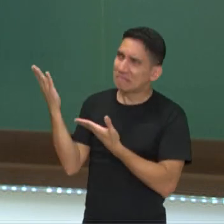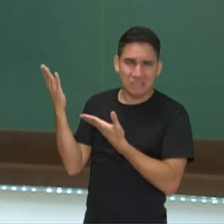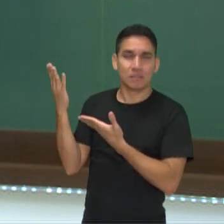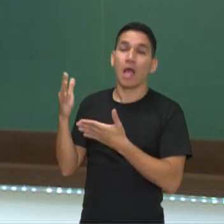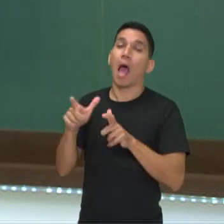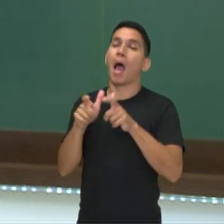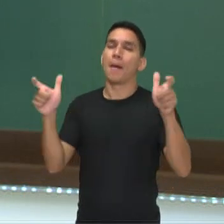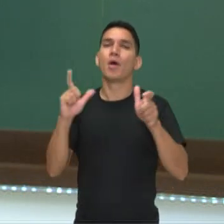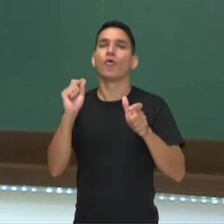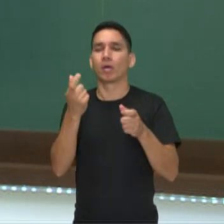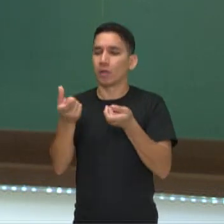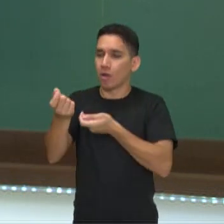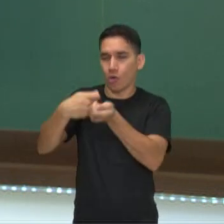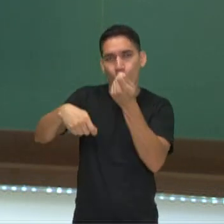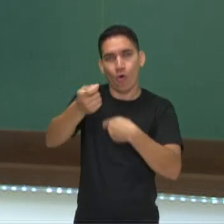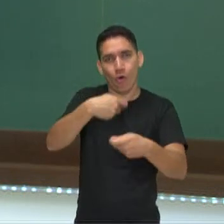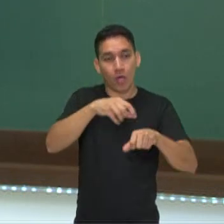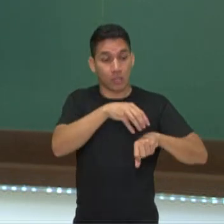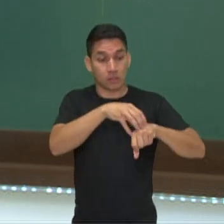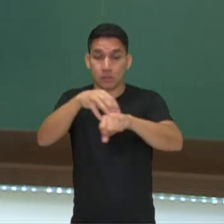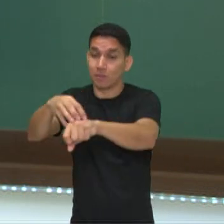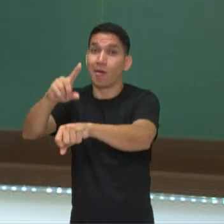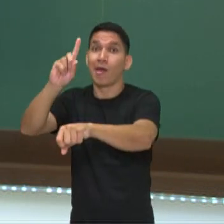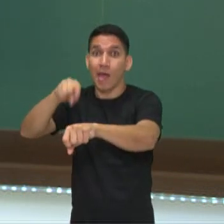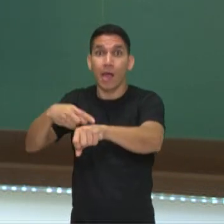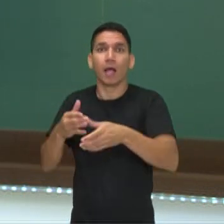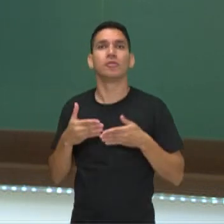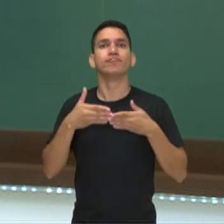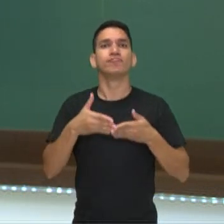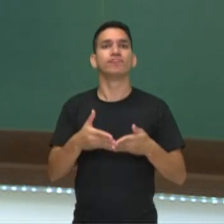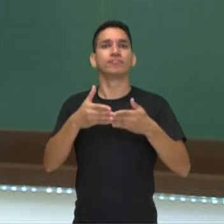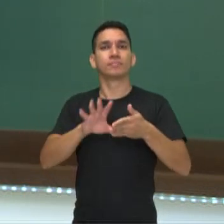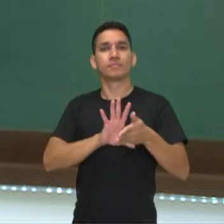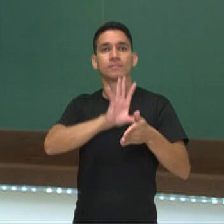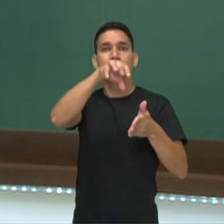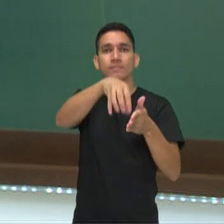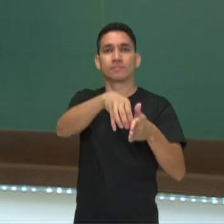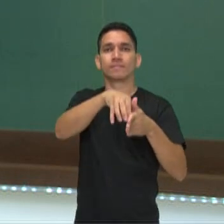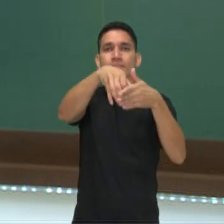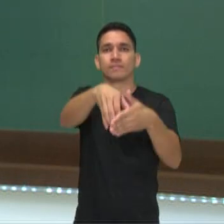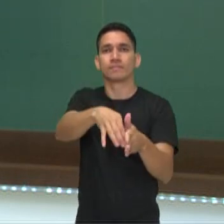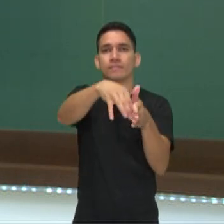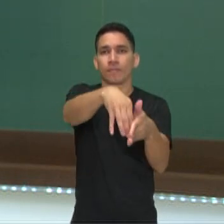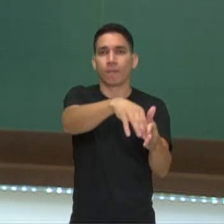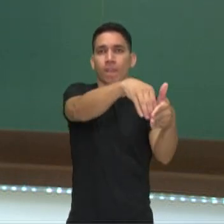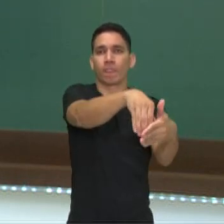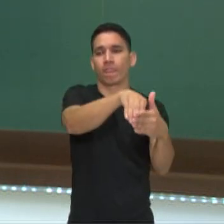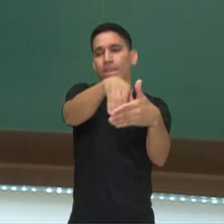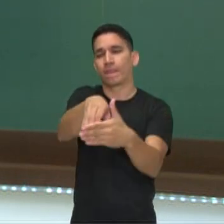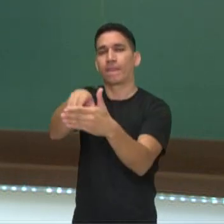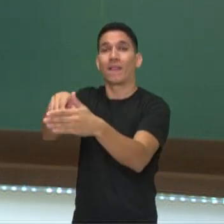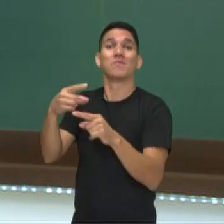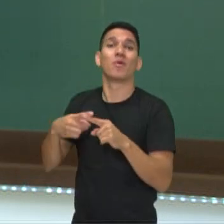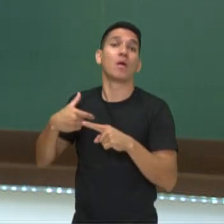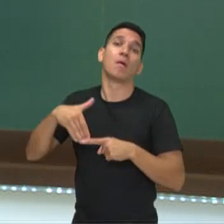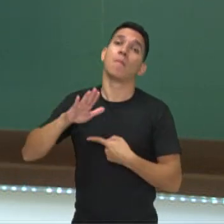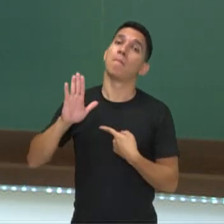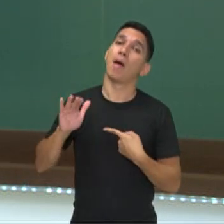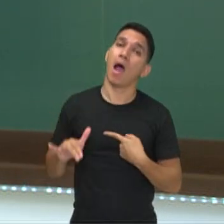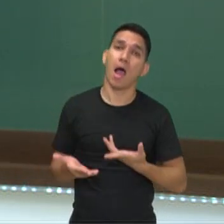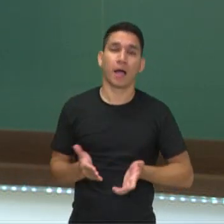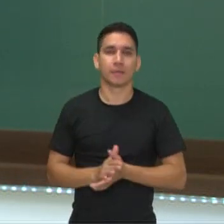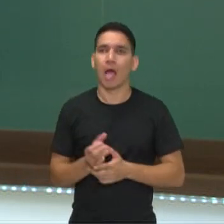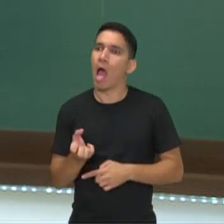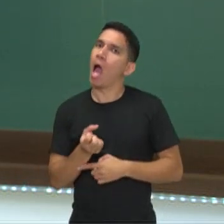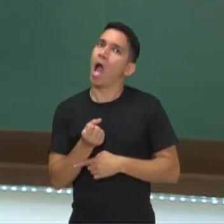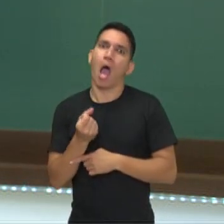do comércio, do transporte, é marítimo, porque o transporte marítimo é um transporte mais barato. E tem muita coisa que não tem